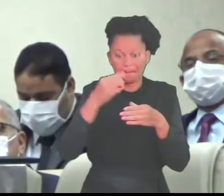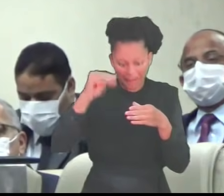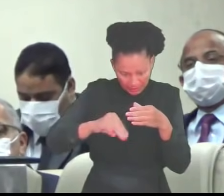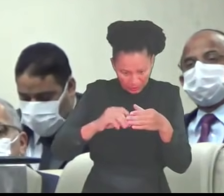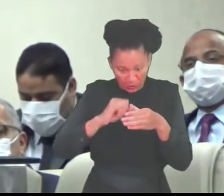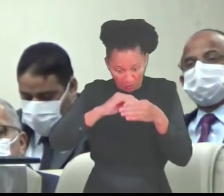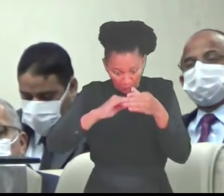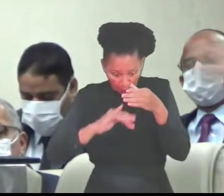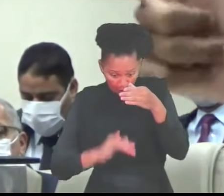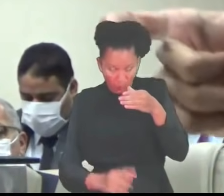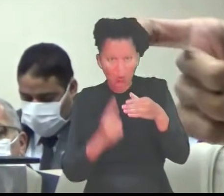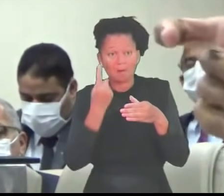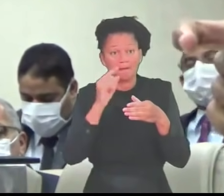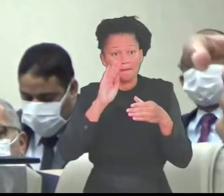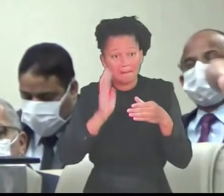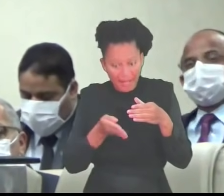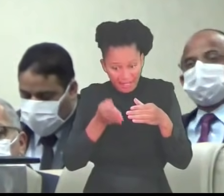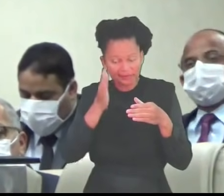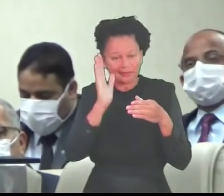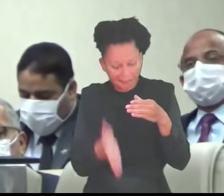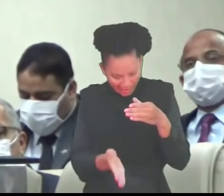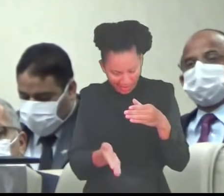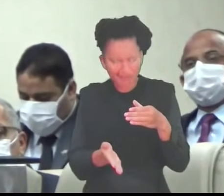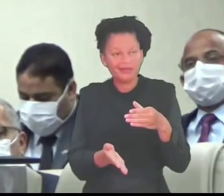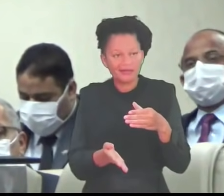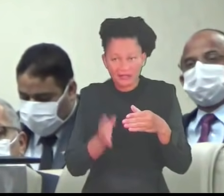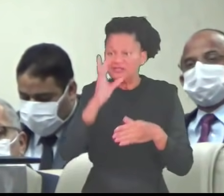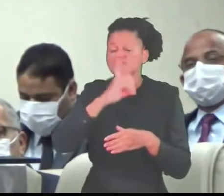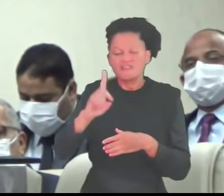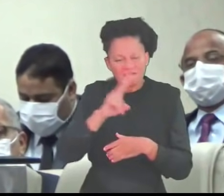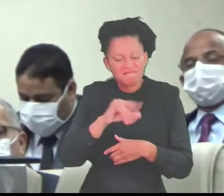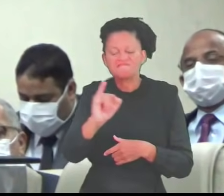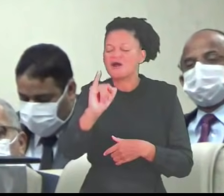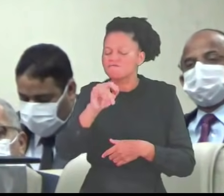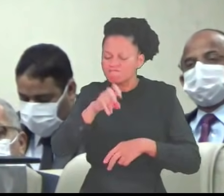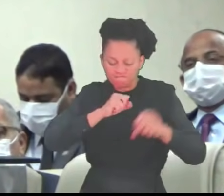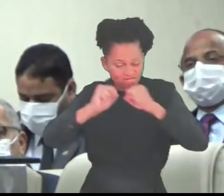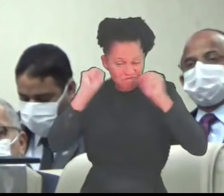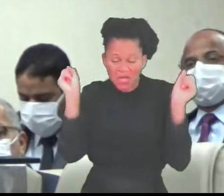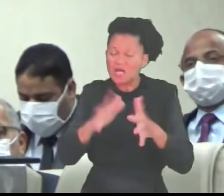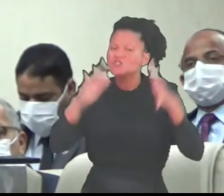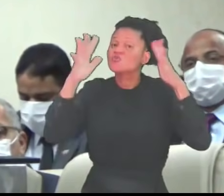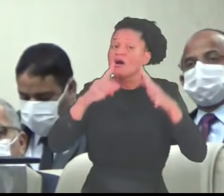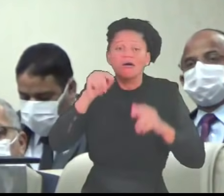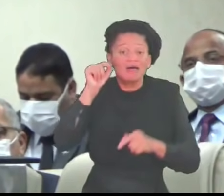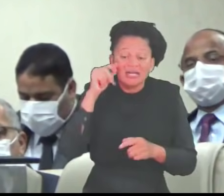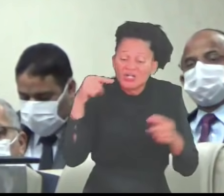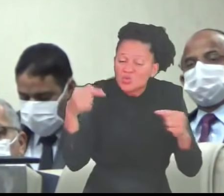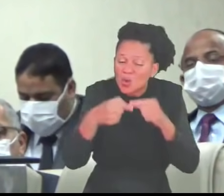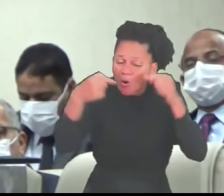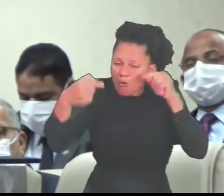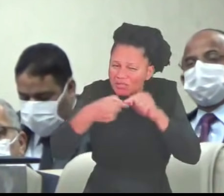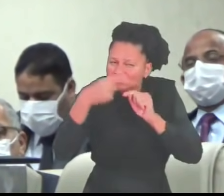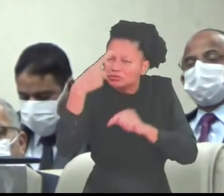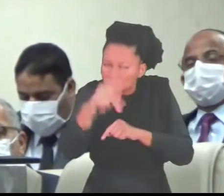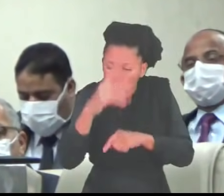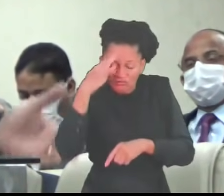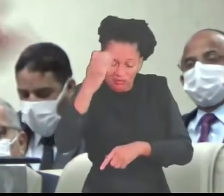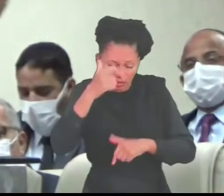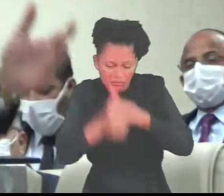cavar 1,5 metro, o seu milagre vai ser de 1,5 metro. Deus vai fazer de acordo com a sua fé e o seu trabalho.